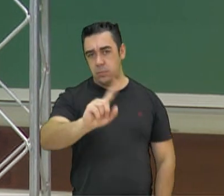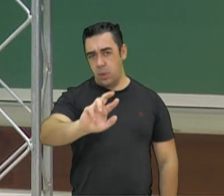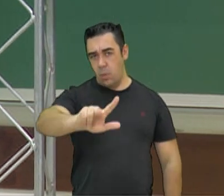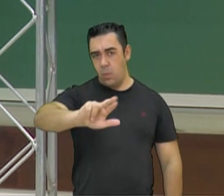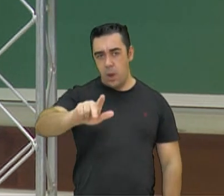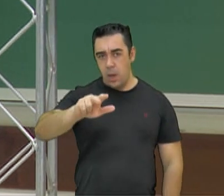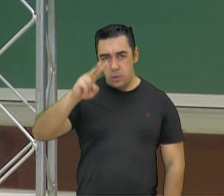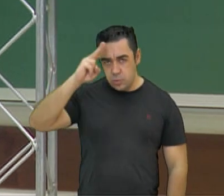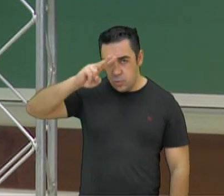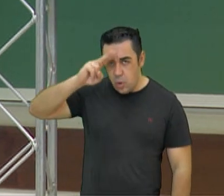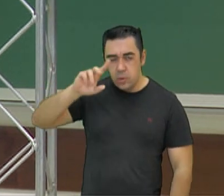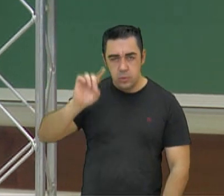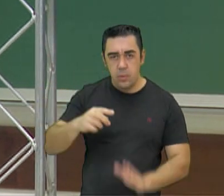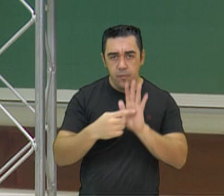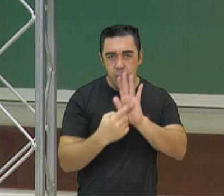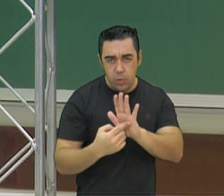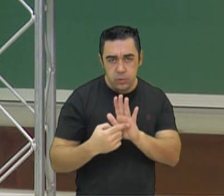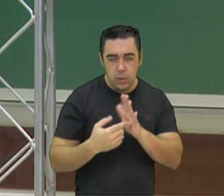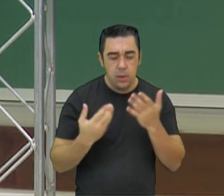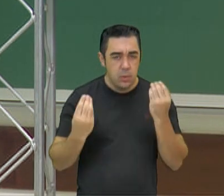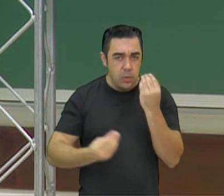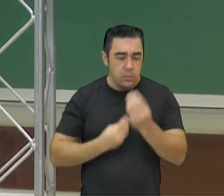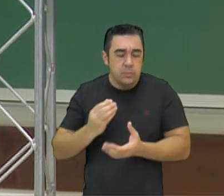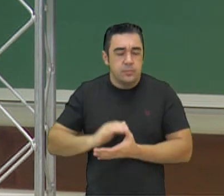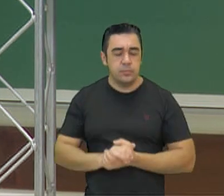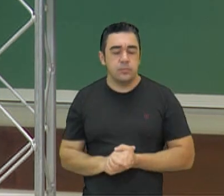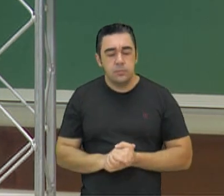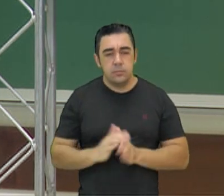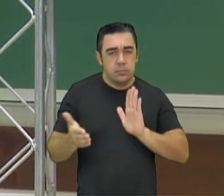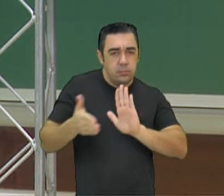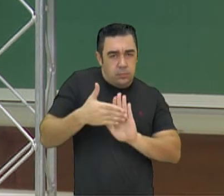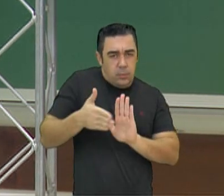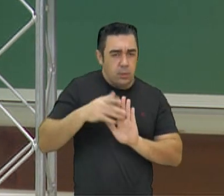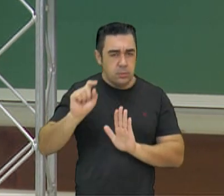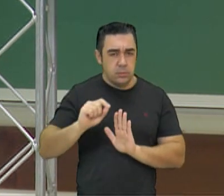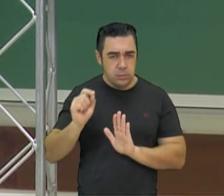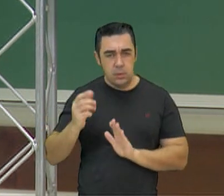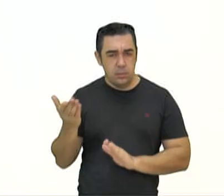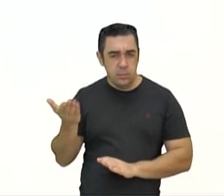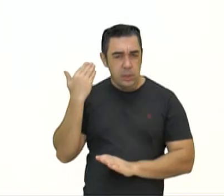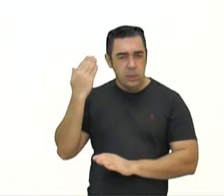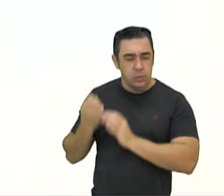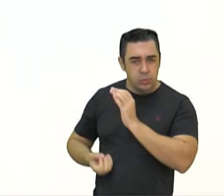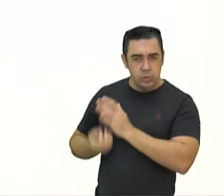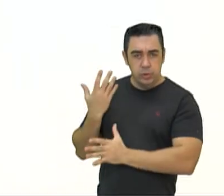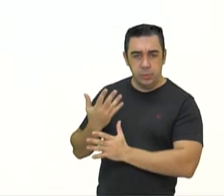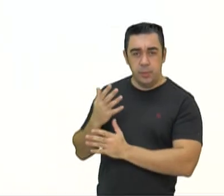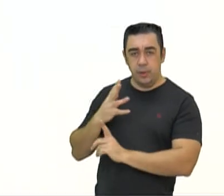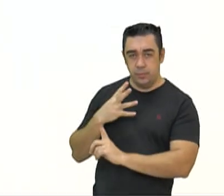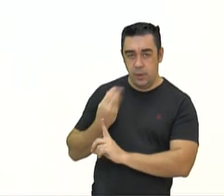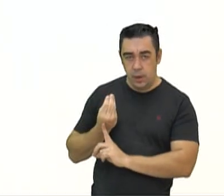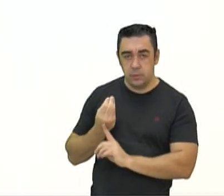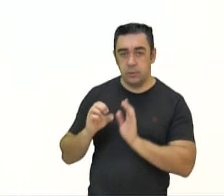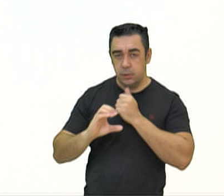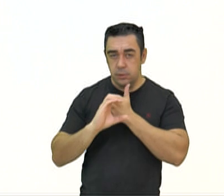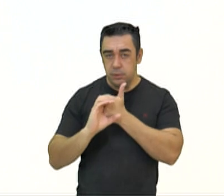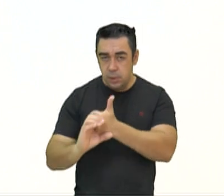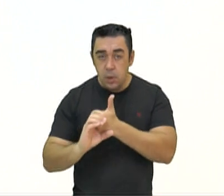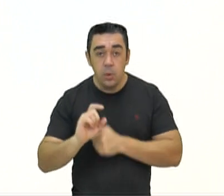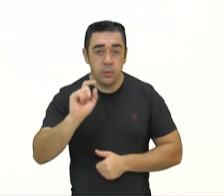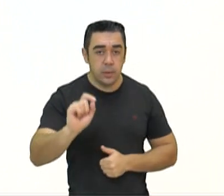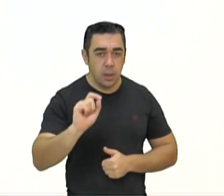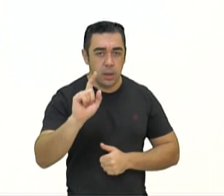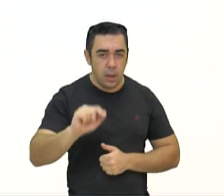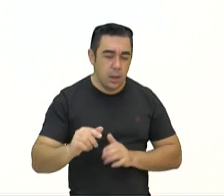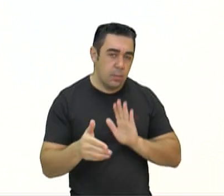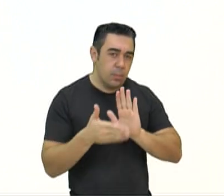dessas figuras, tá? A proposta da arte paleocristã a principal proposta é a